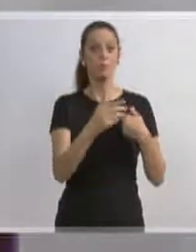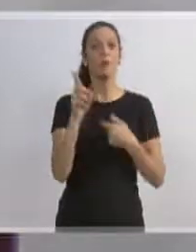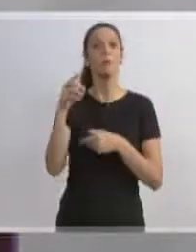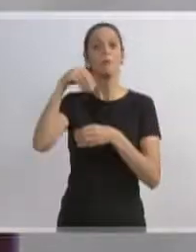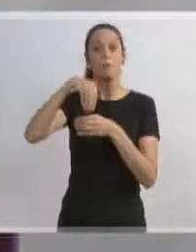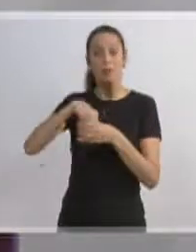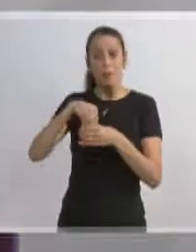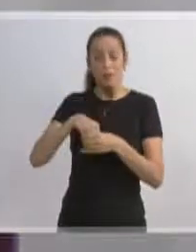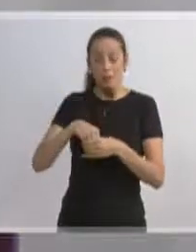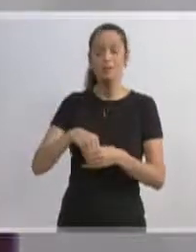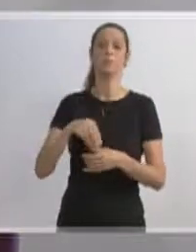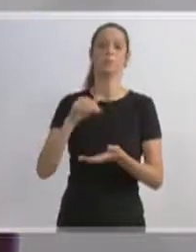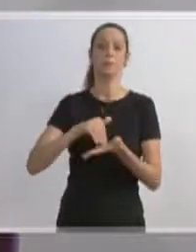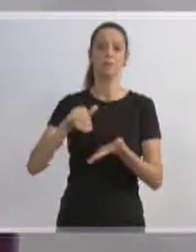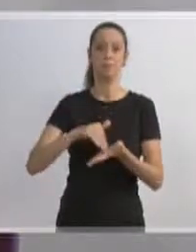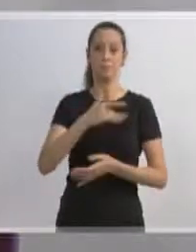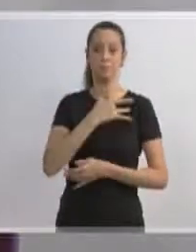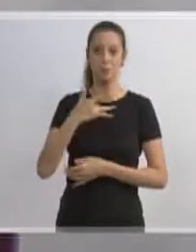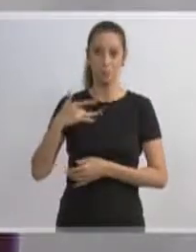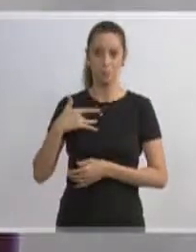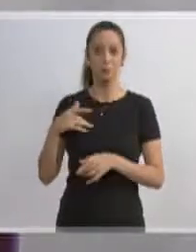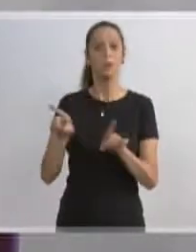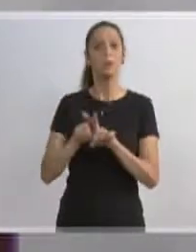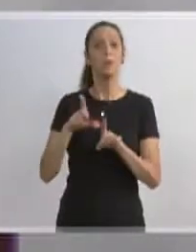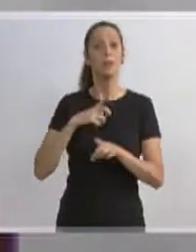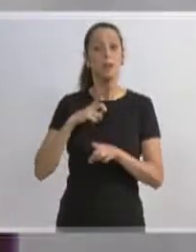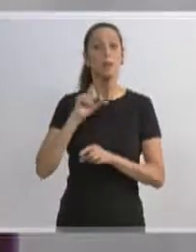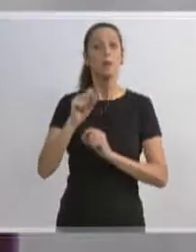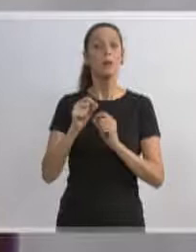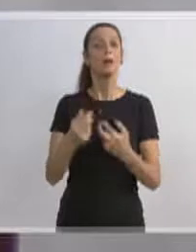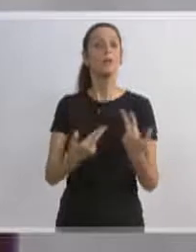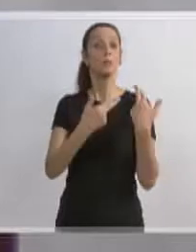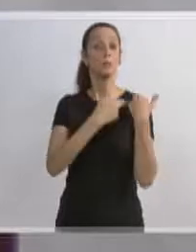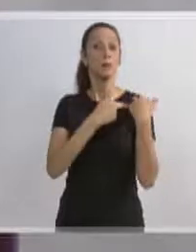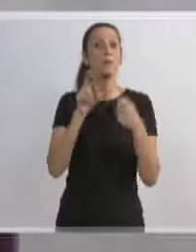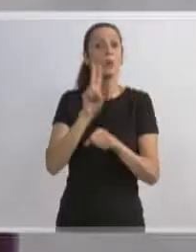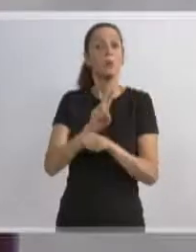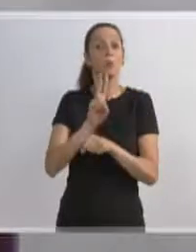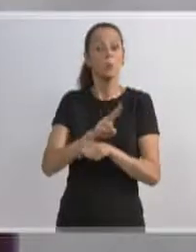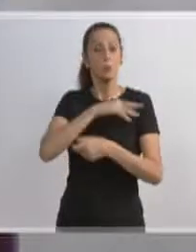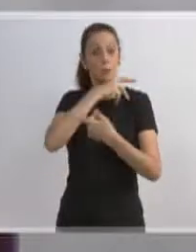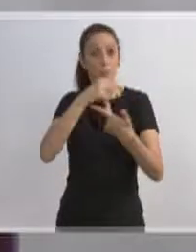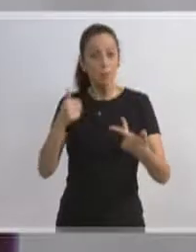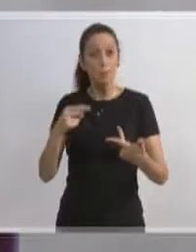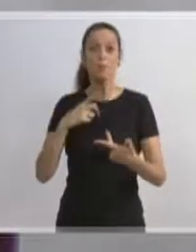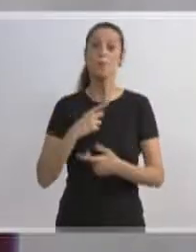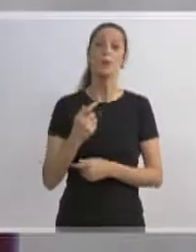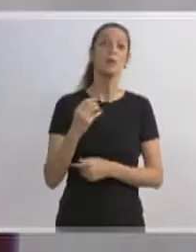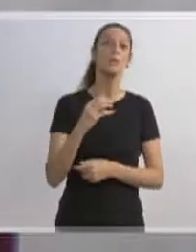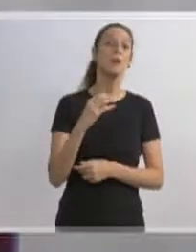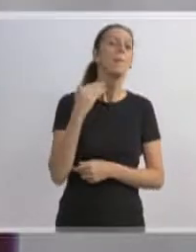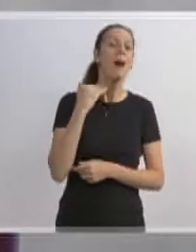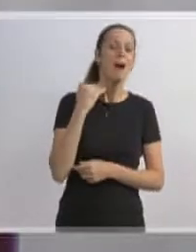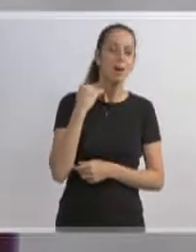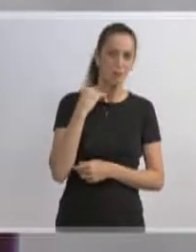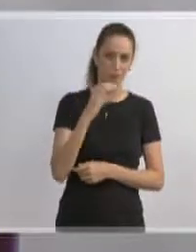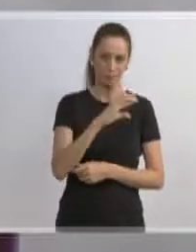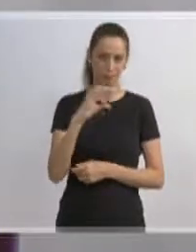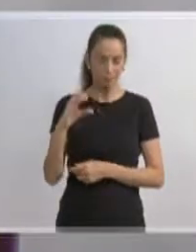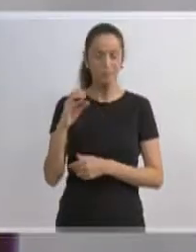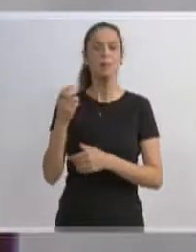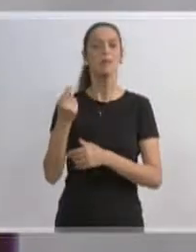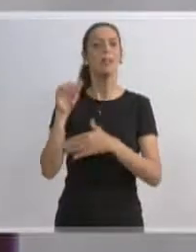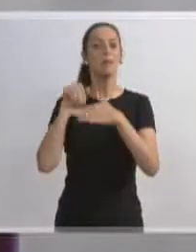de Saúde, onde está situada a Diretoria do Bem-Estar Animal, uma conta específica para que, num segundo momento, nós